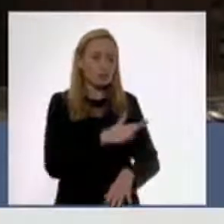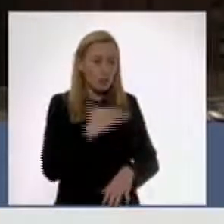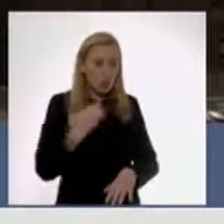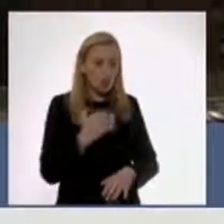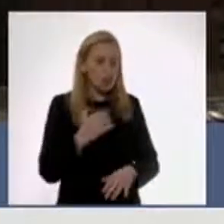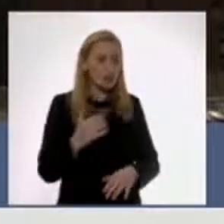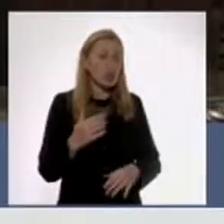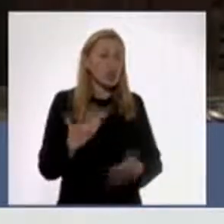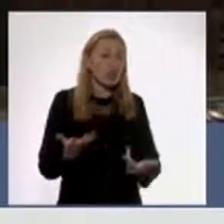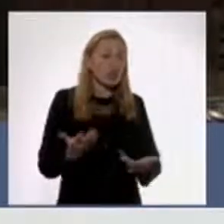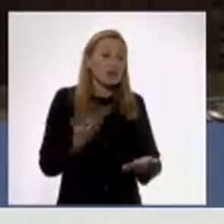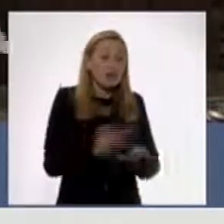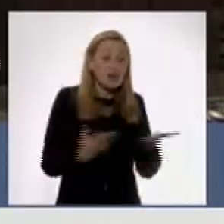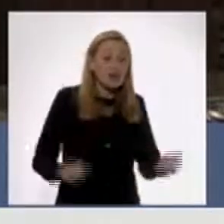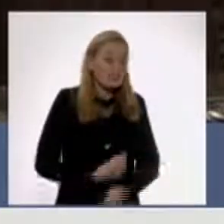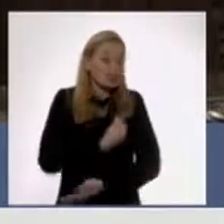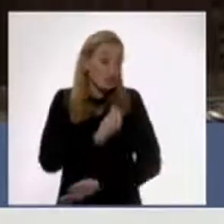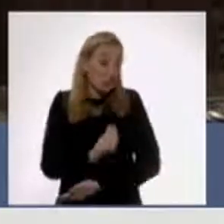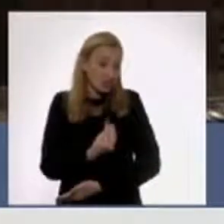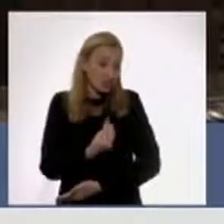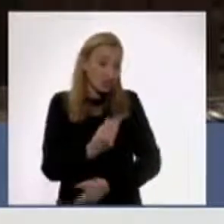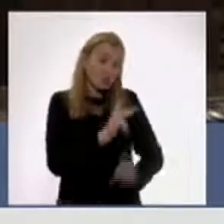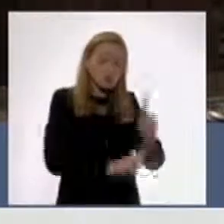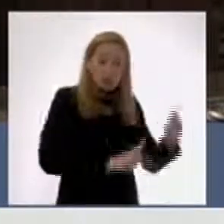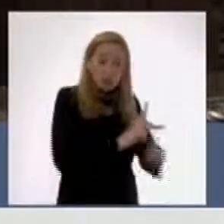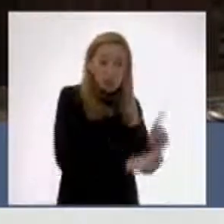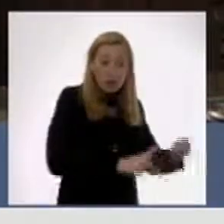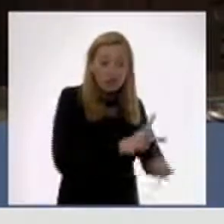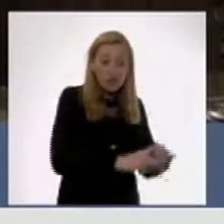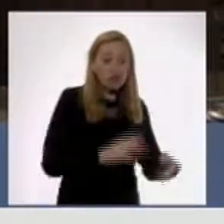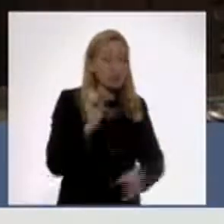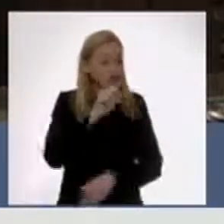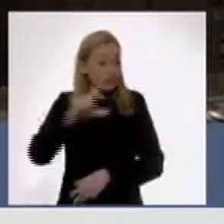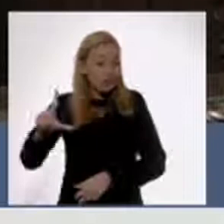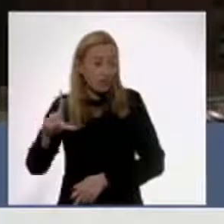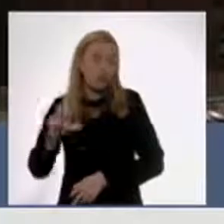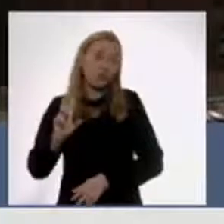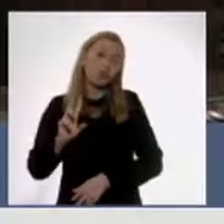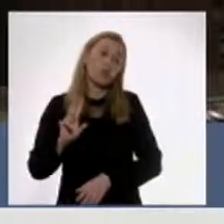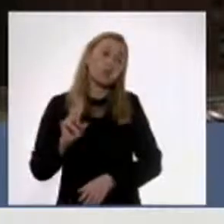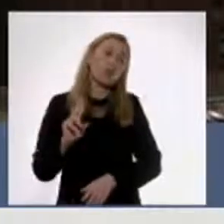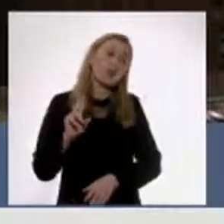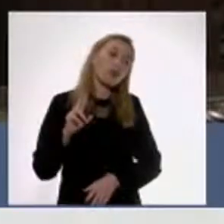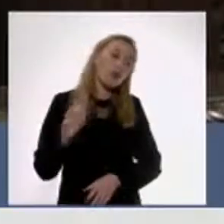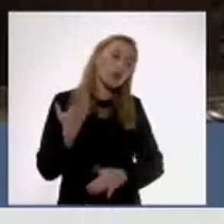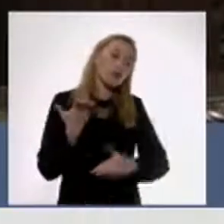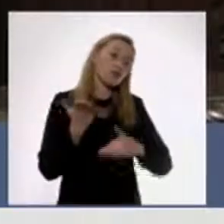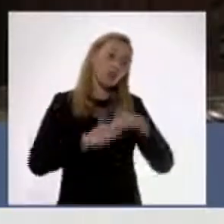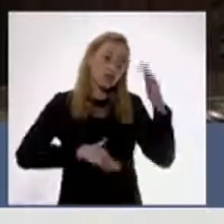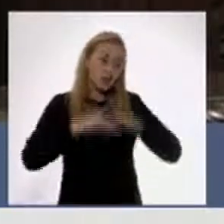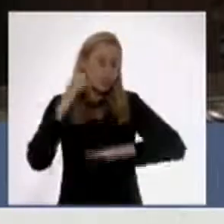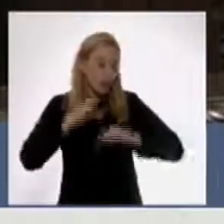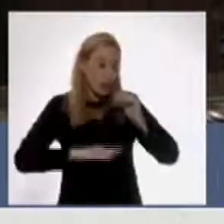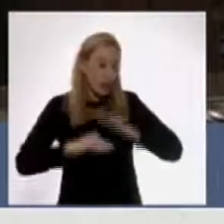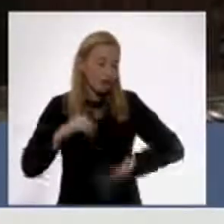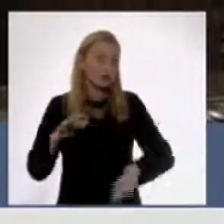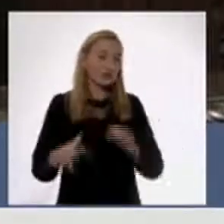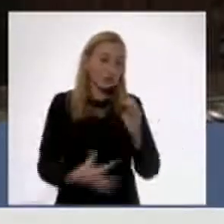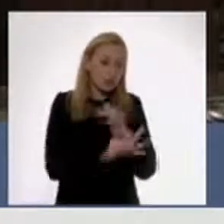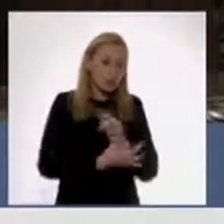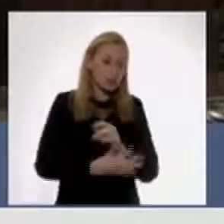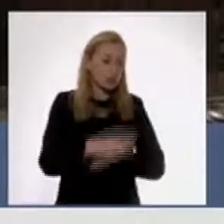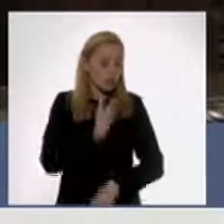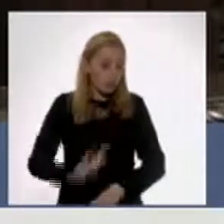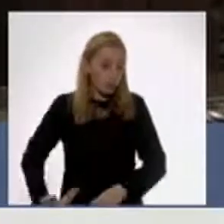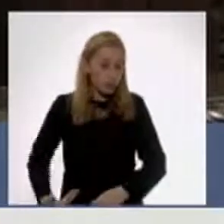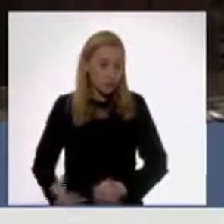de vidas, seja da população civil, seja dos profissionais da ponta da segurança